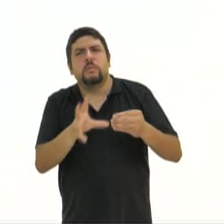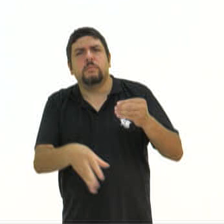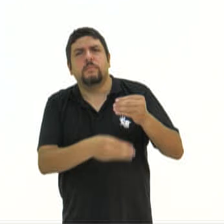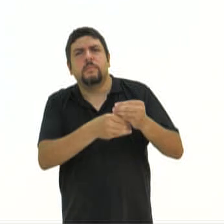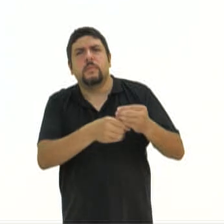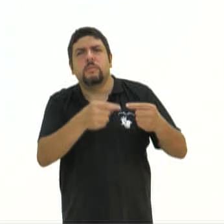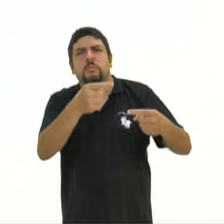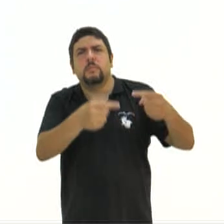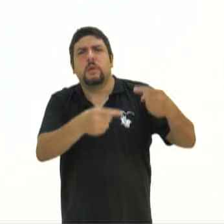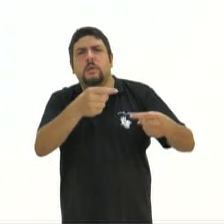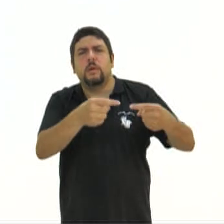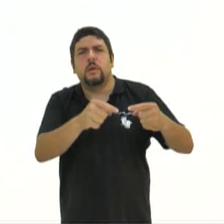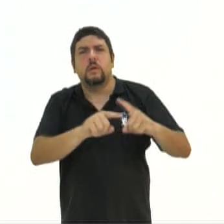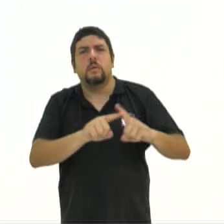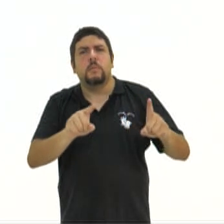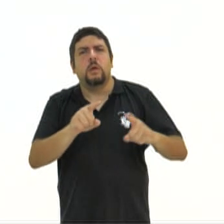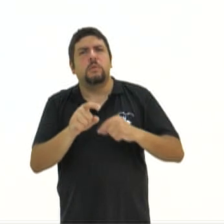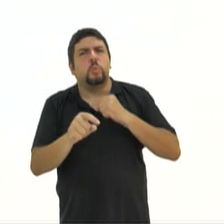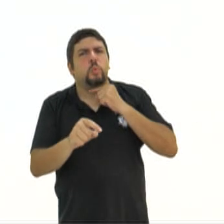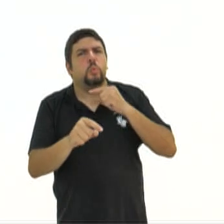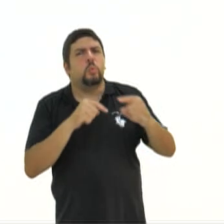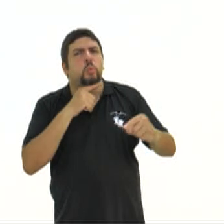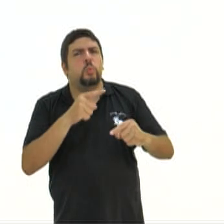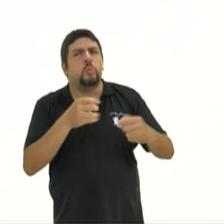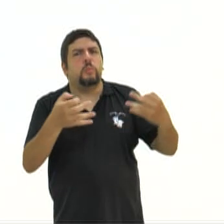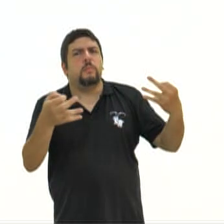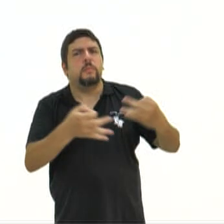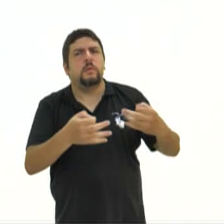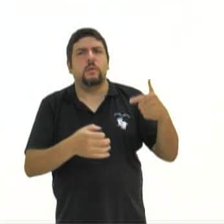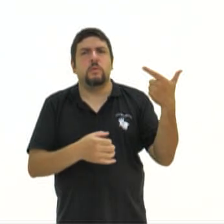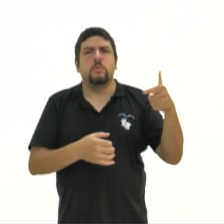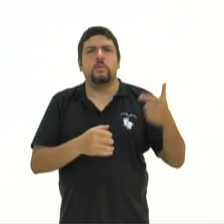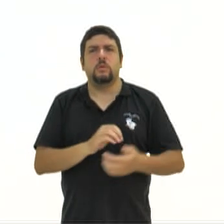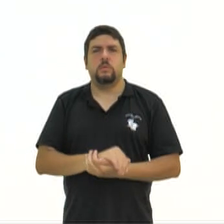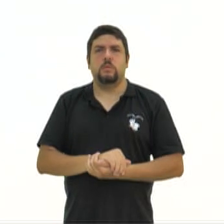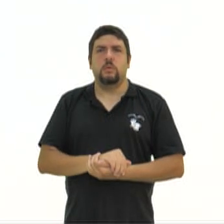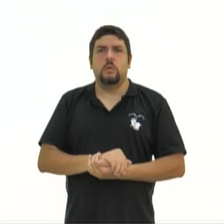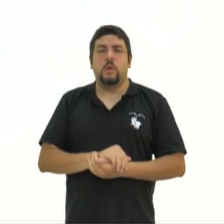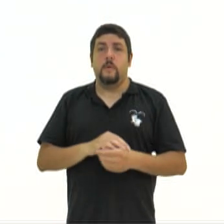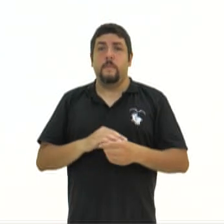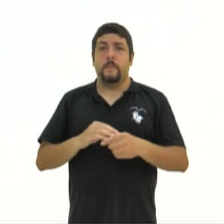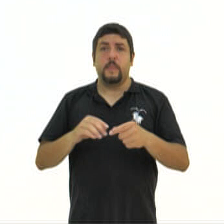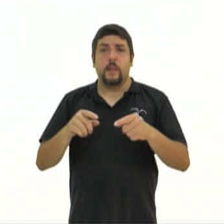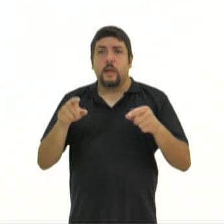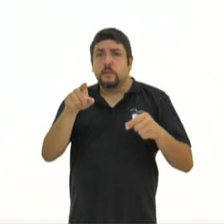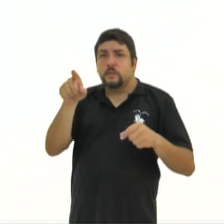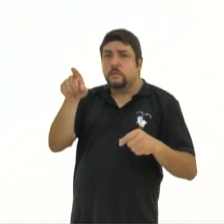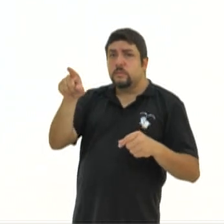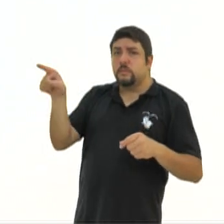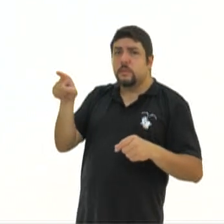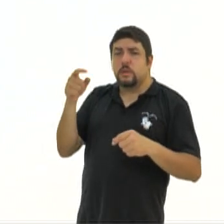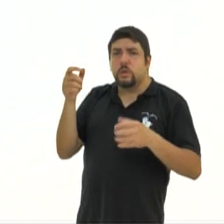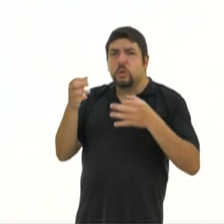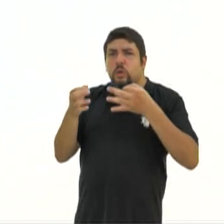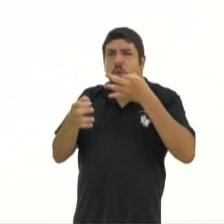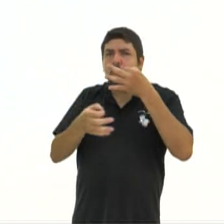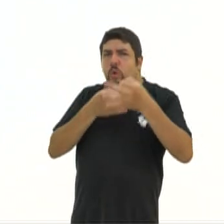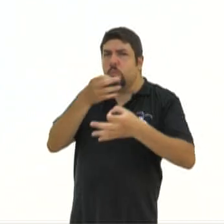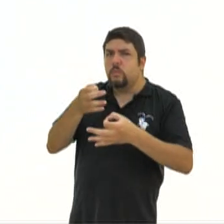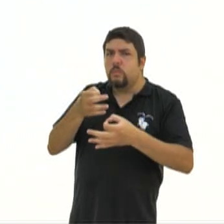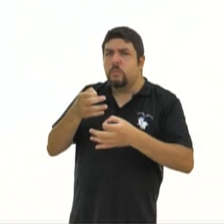deveras suspeito e impreciso. De maneira que era preciso que eu tentasse com